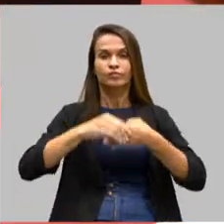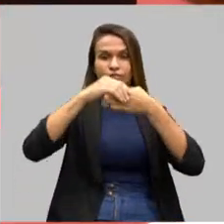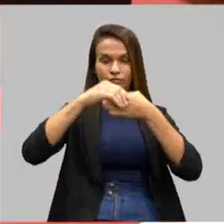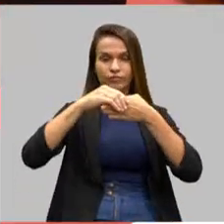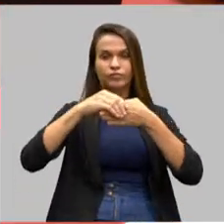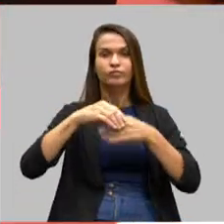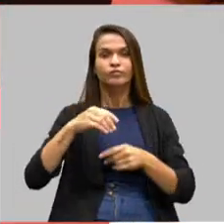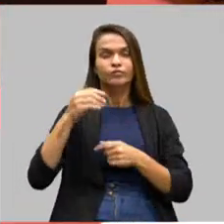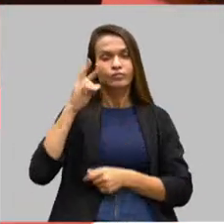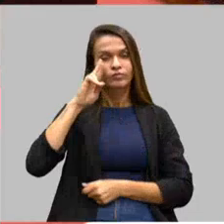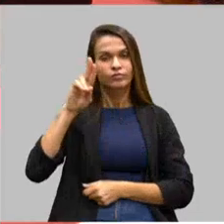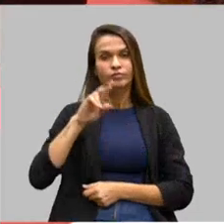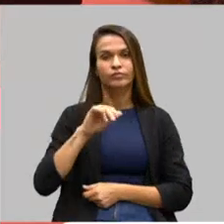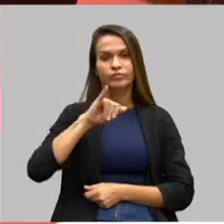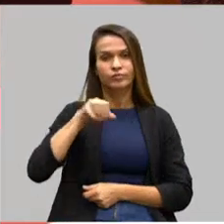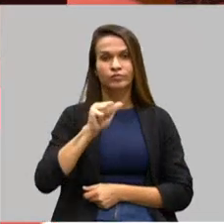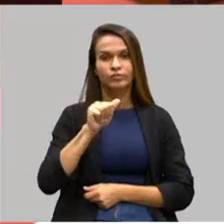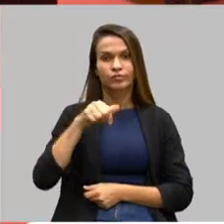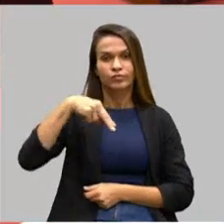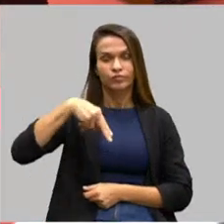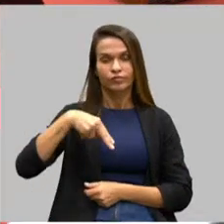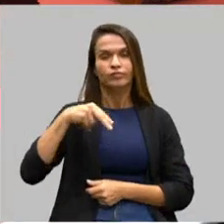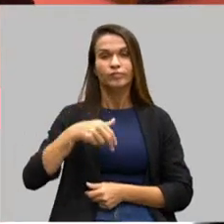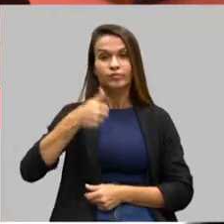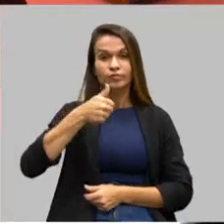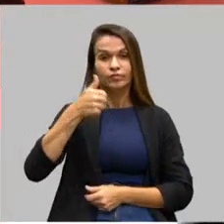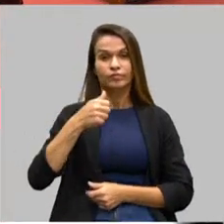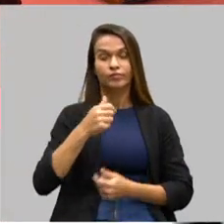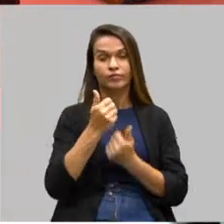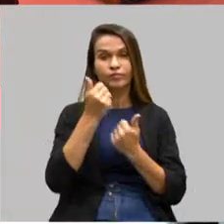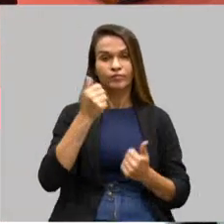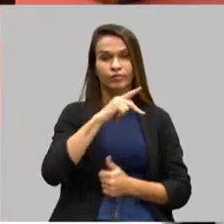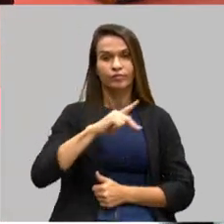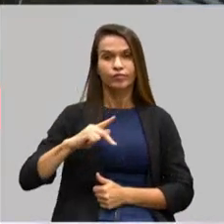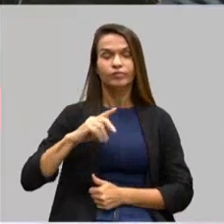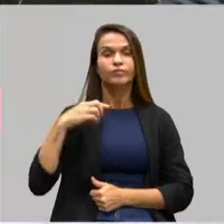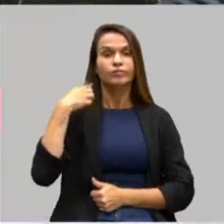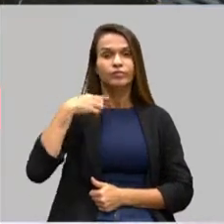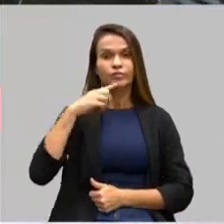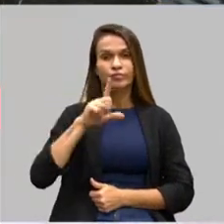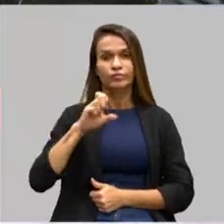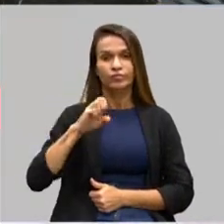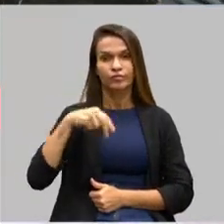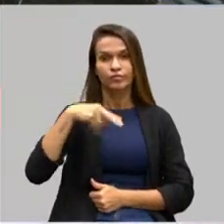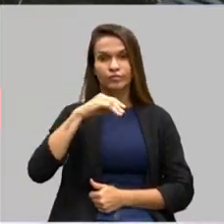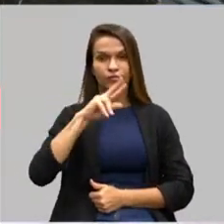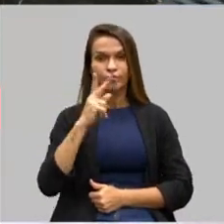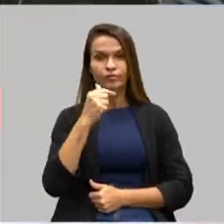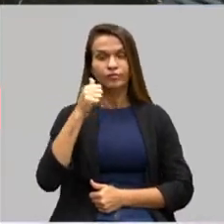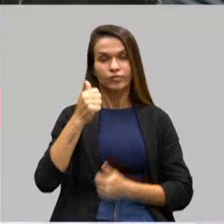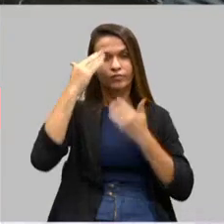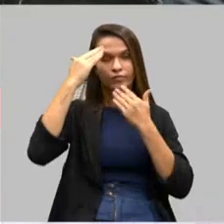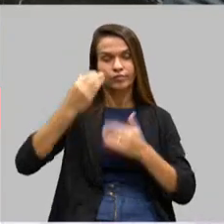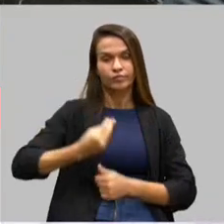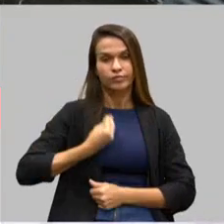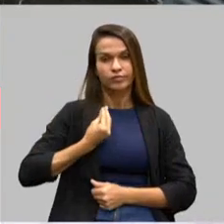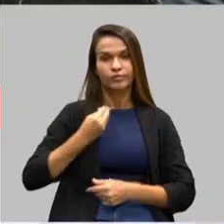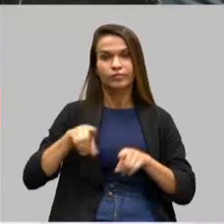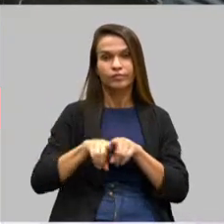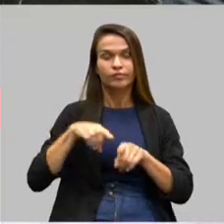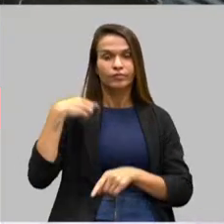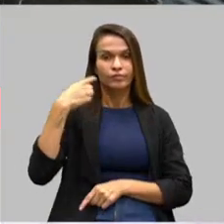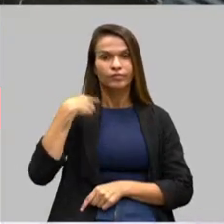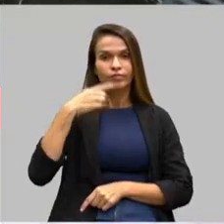Jean Freire. Comentar minha primeira vice-presidenta desta casa, deputada Leninha. Muito obrigado pela presença. Deputado